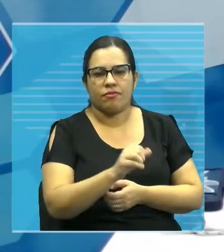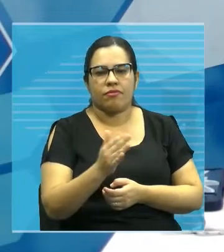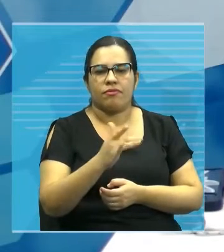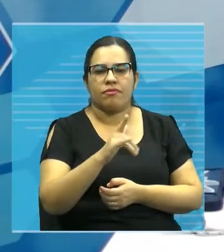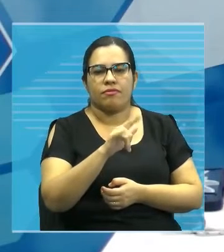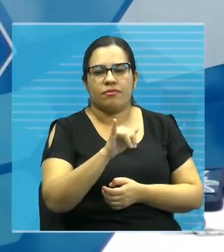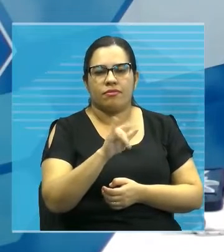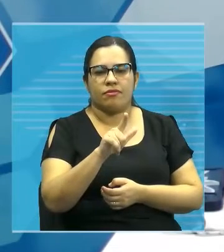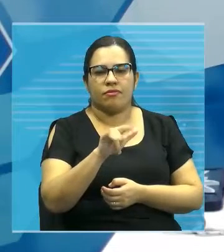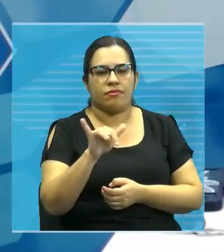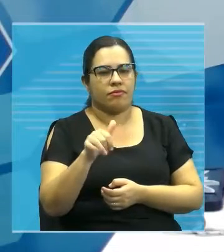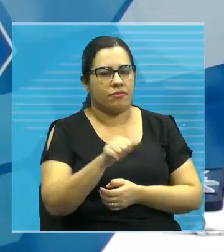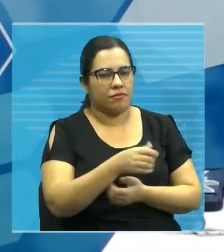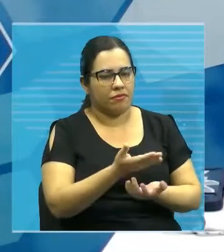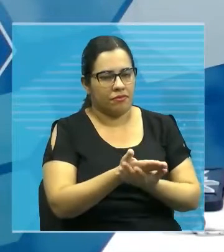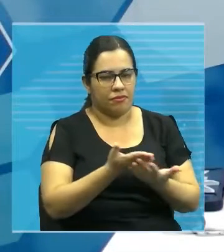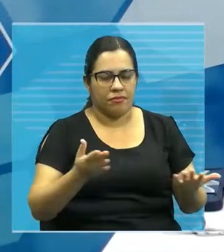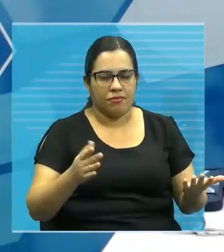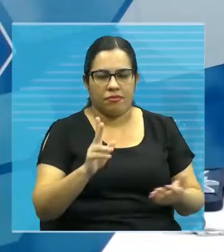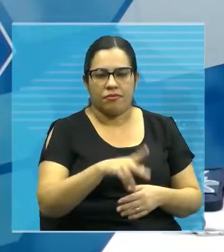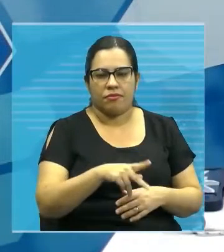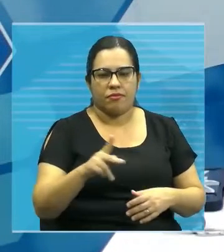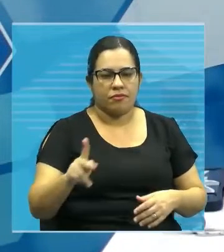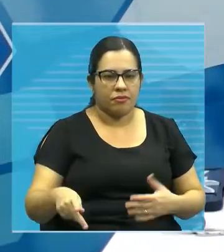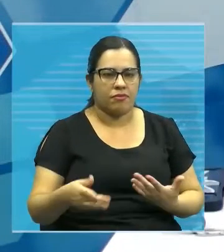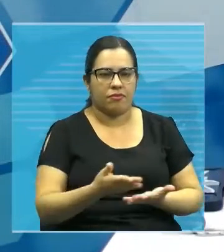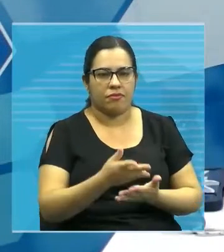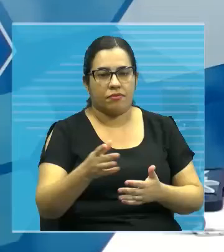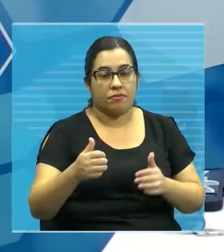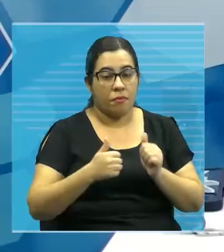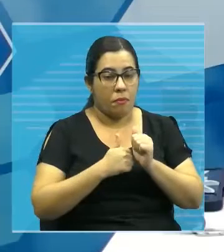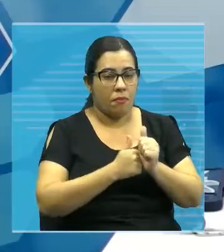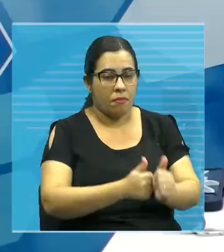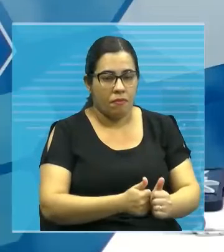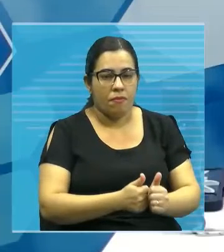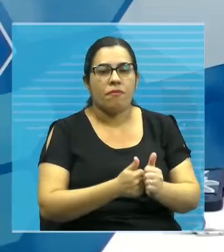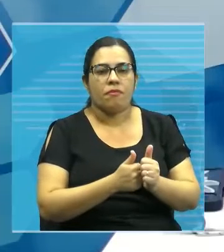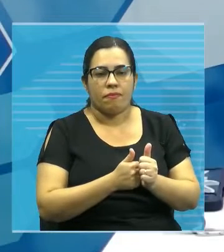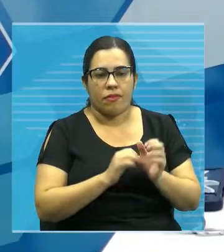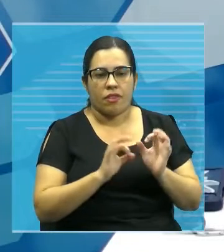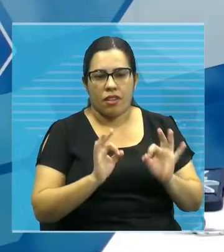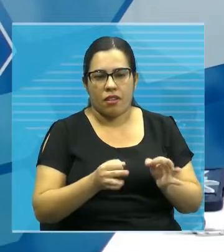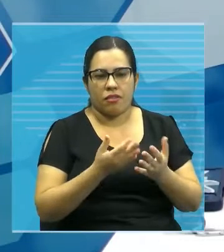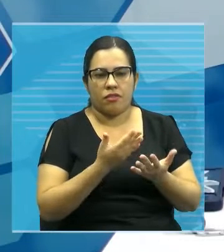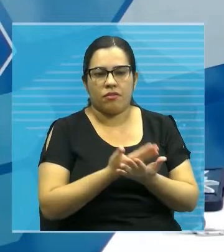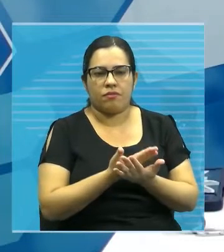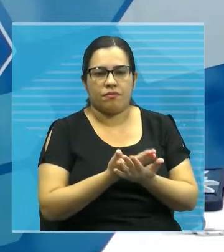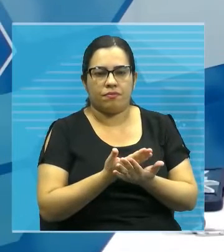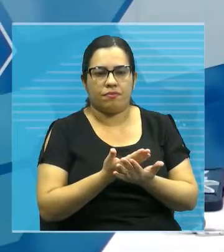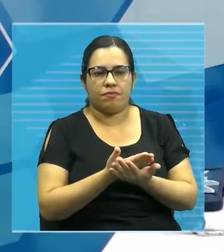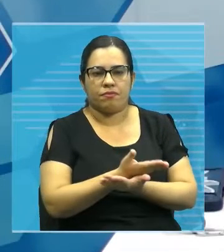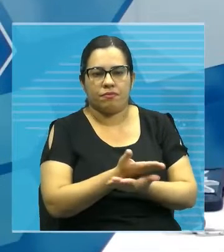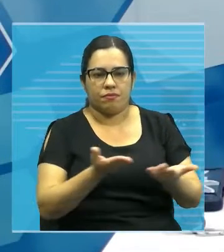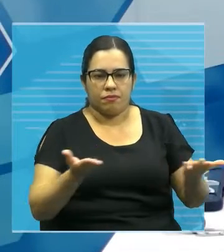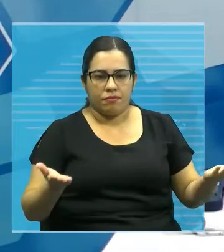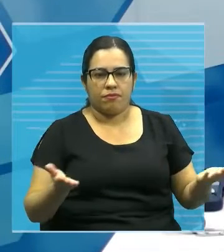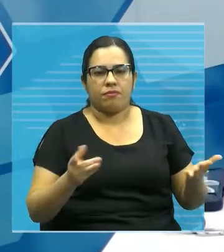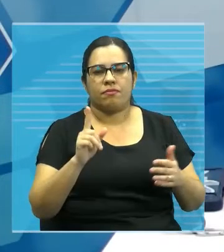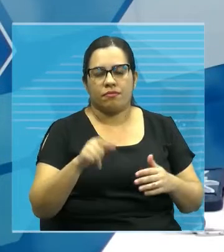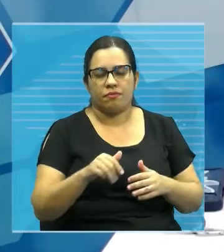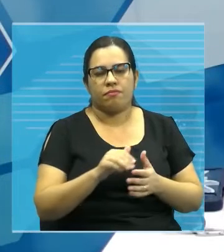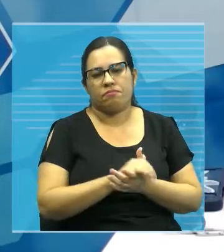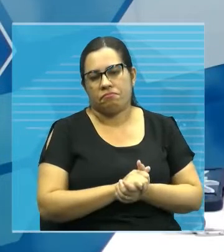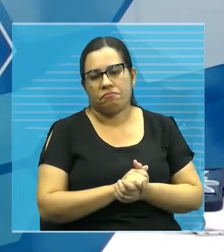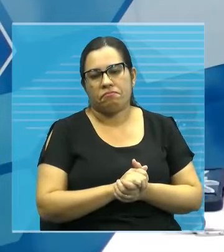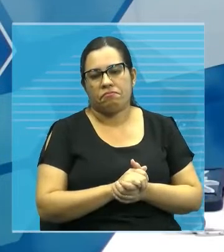e aos colegas professores as colegas professores que acompanham vocês aí nas escolas na transmissão